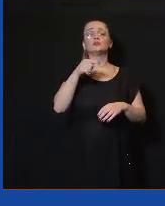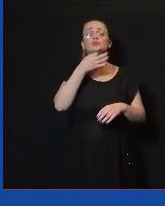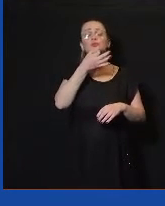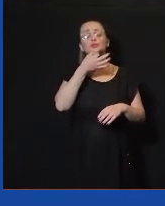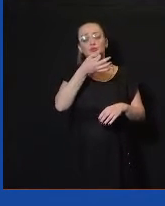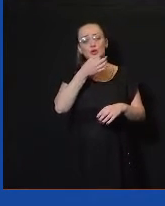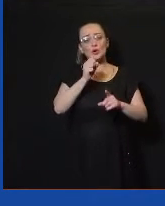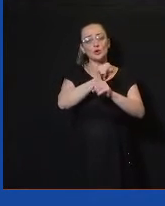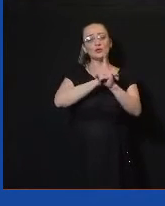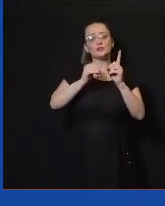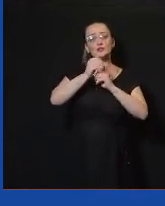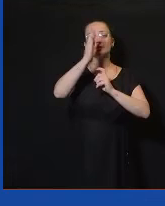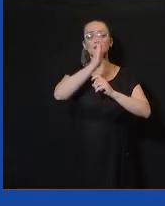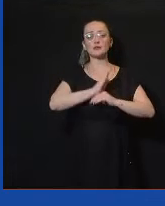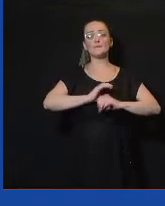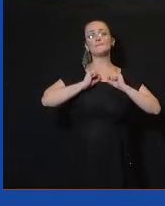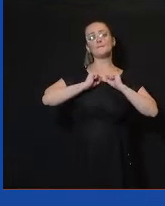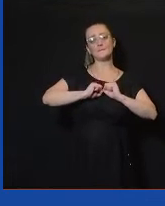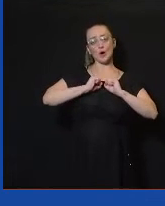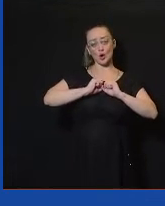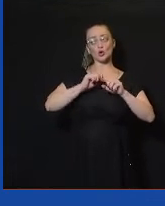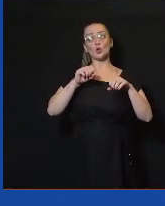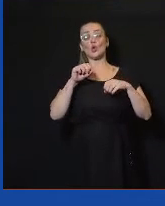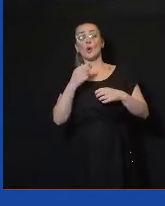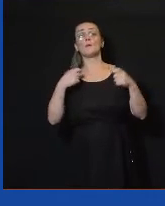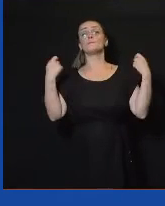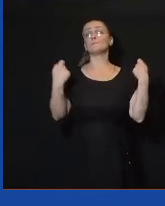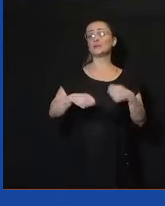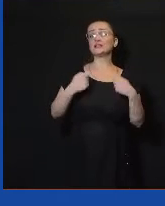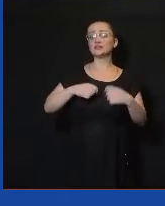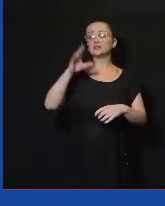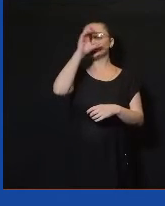brasileira pode ou deveria ter aprendido